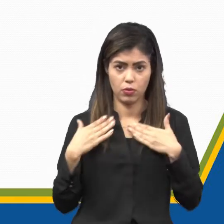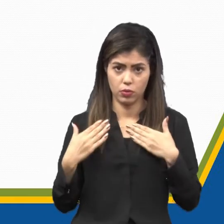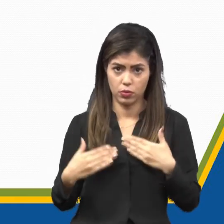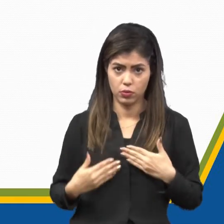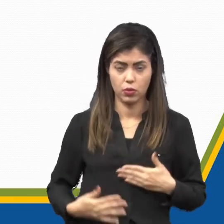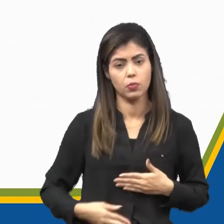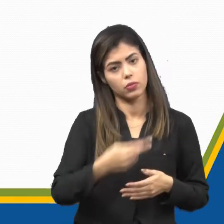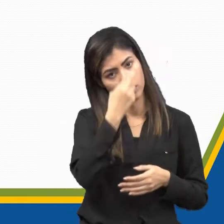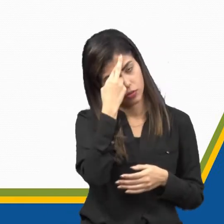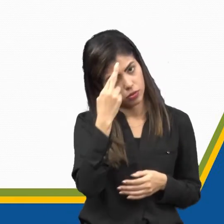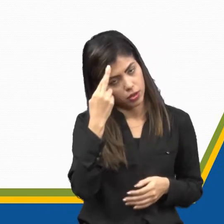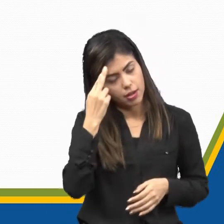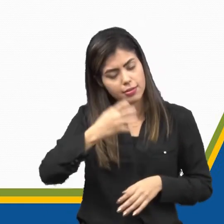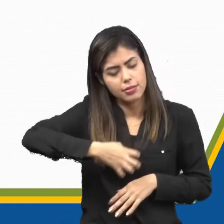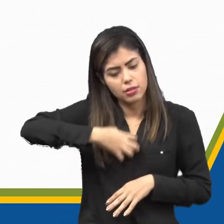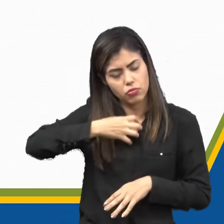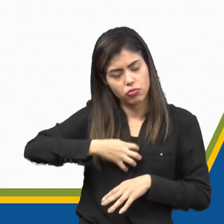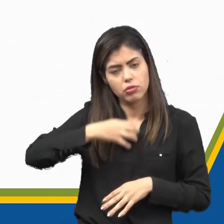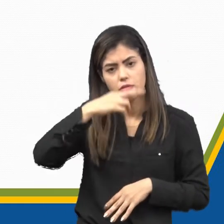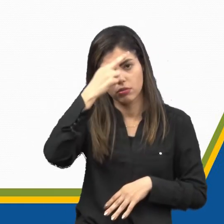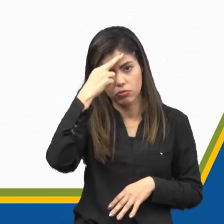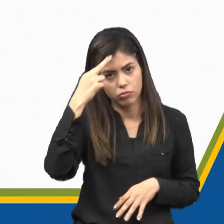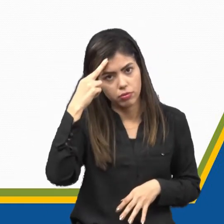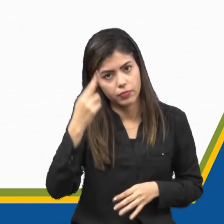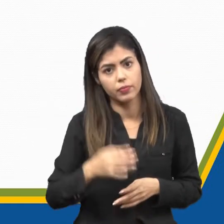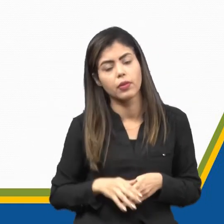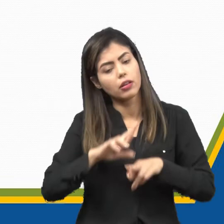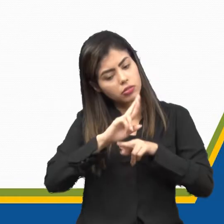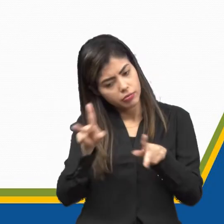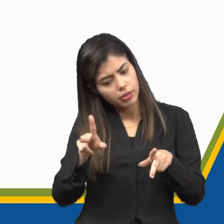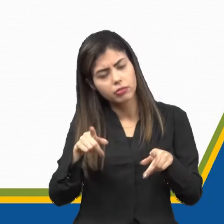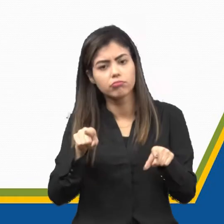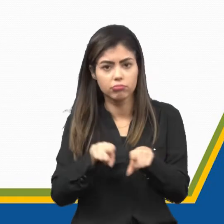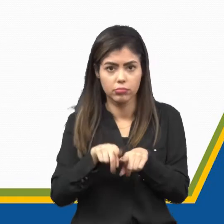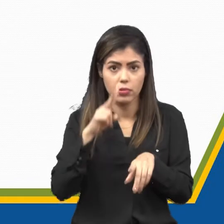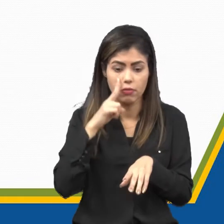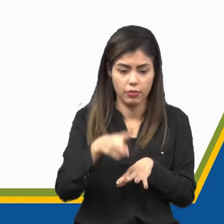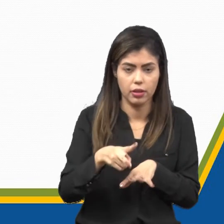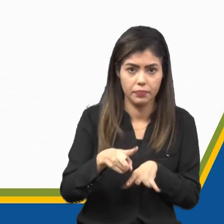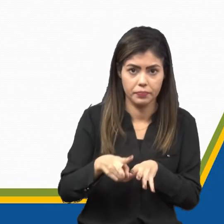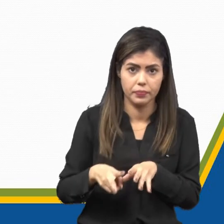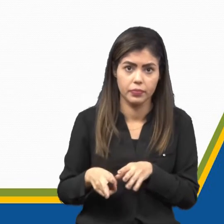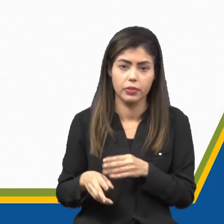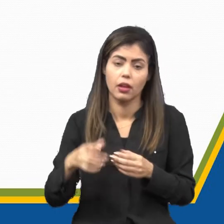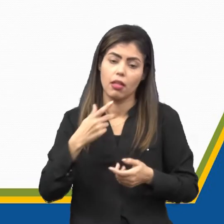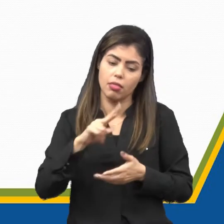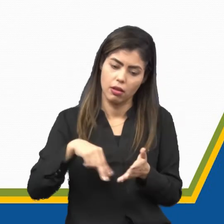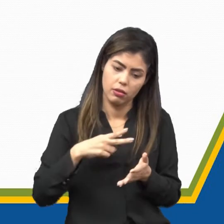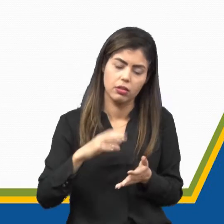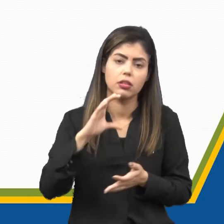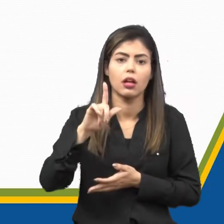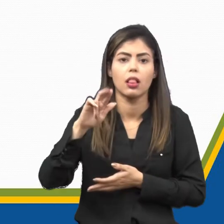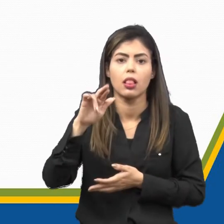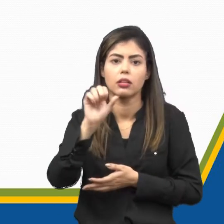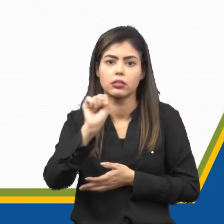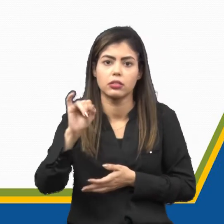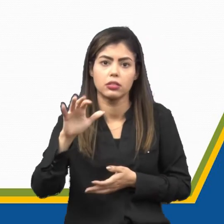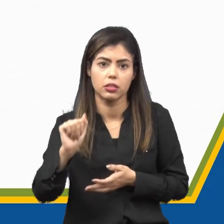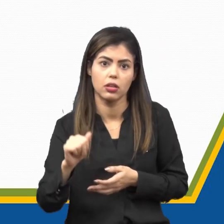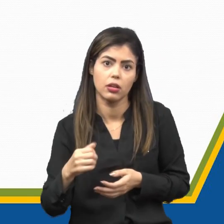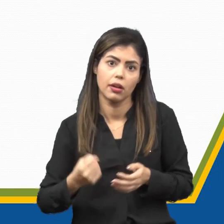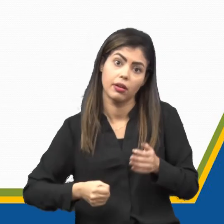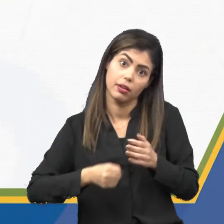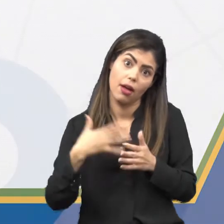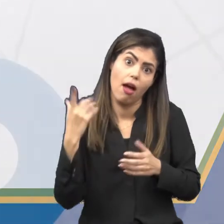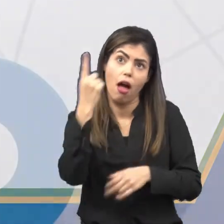uma história e sentindo essa história, que é um pouco diferente do que a gente vê nessa imagem da dança clássica. A gente poderia